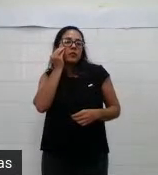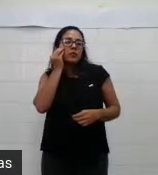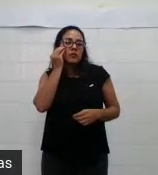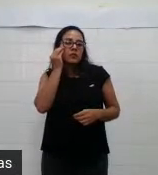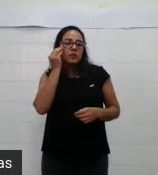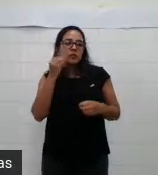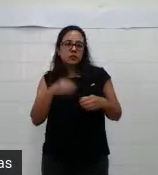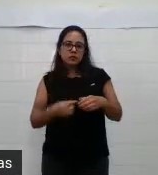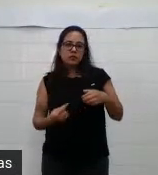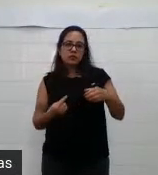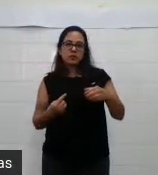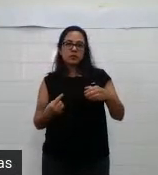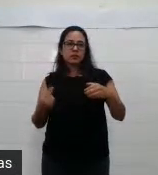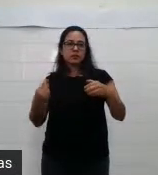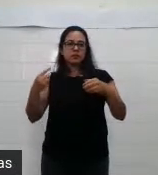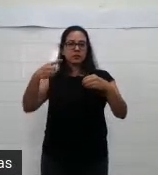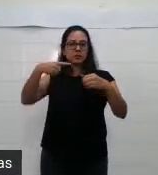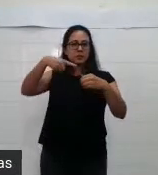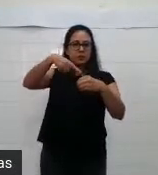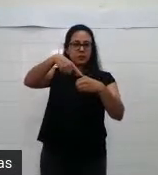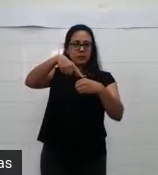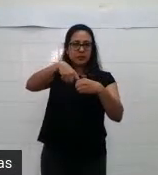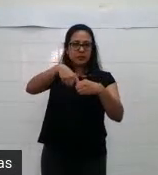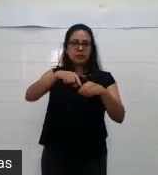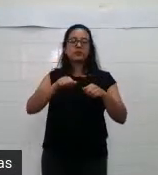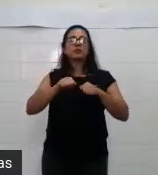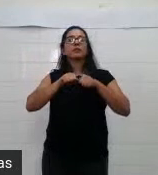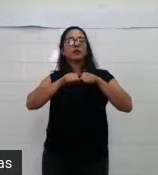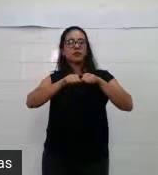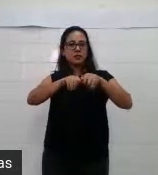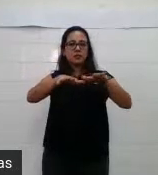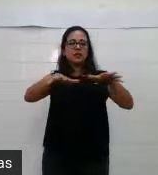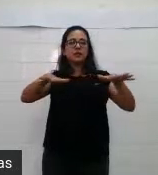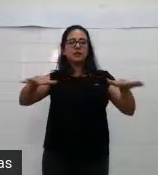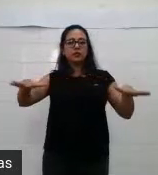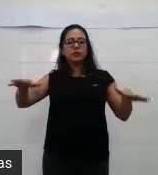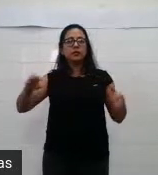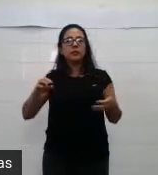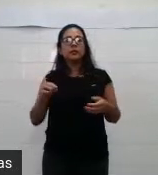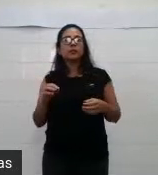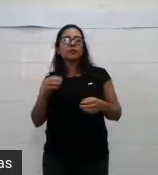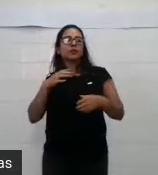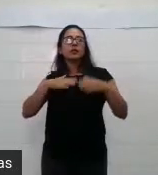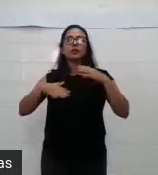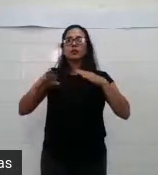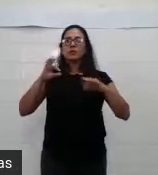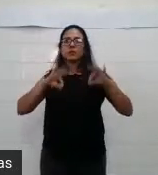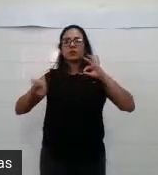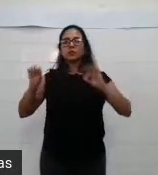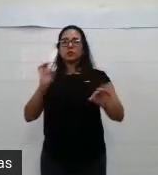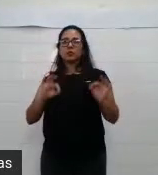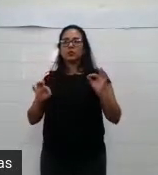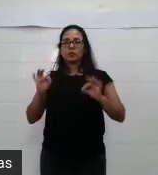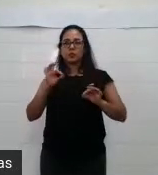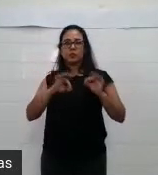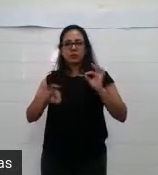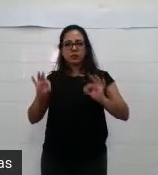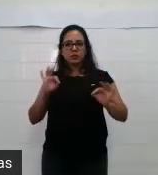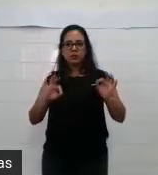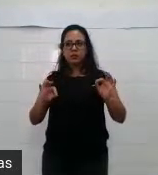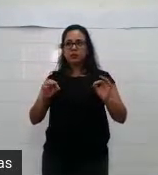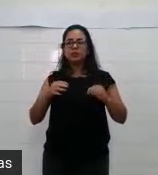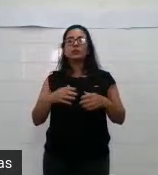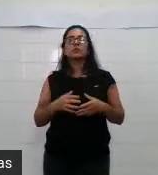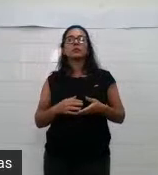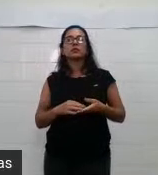inseminação, de que o prazer não estaria ligado à concepção. E, por conta